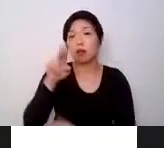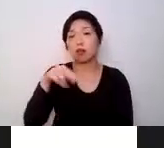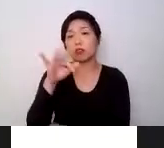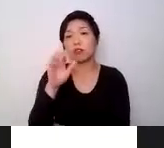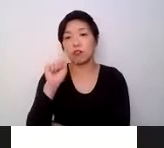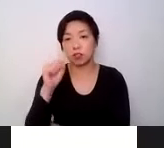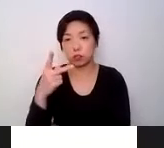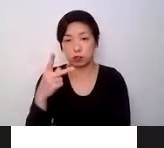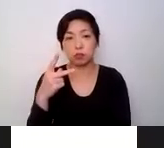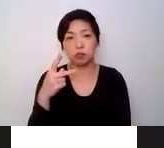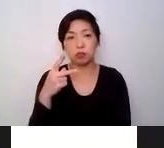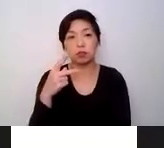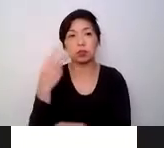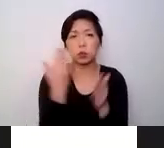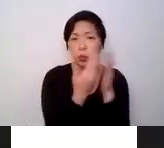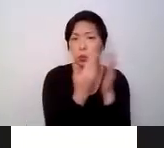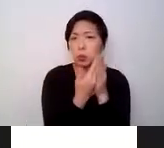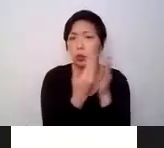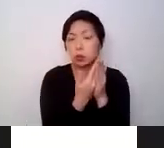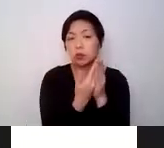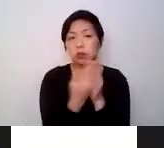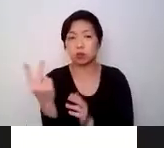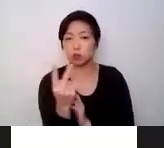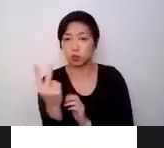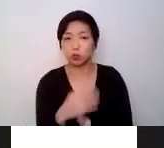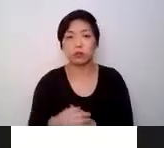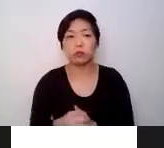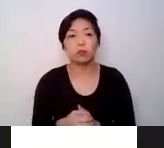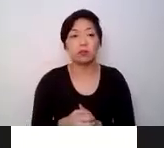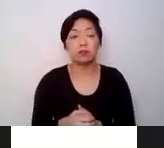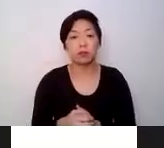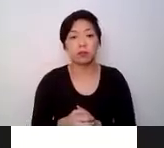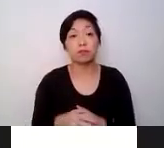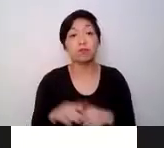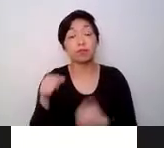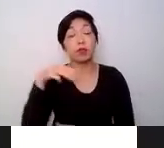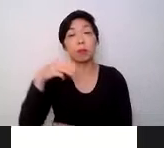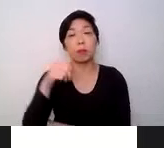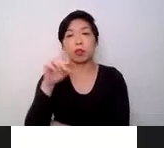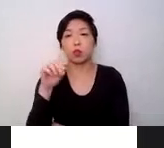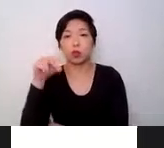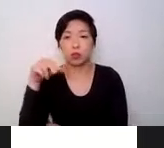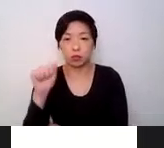estudando a obra do Raffaello as Madonas entronizadas são representações sempre da